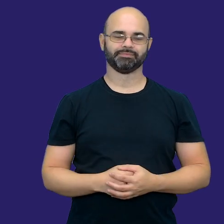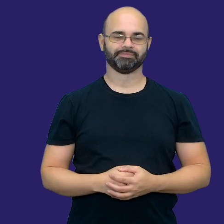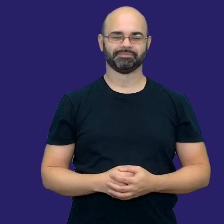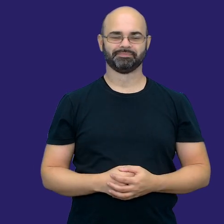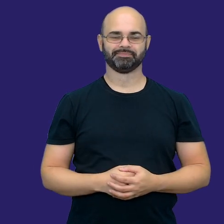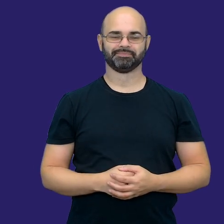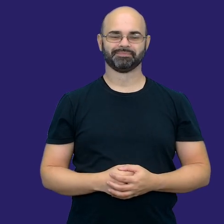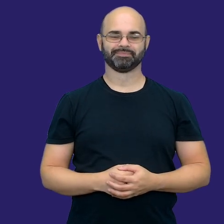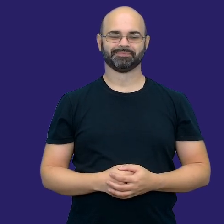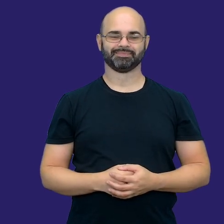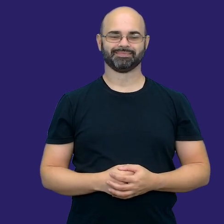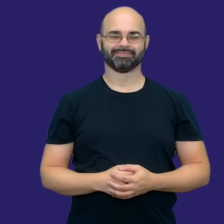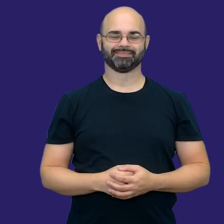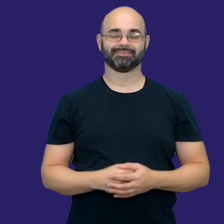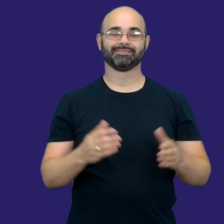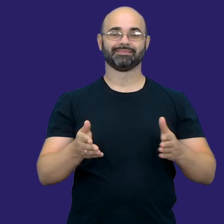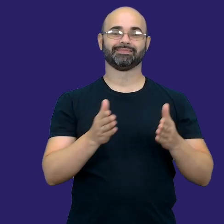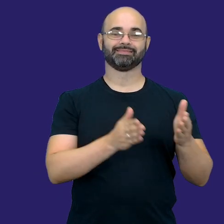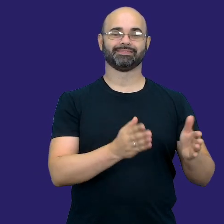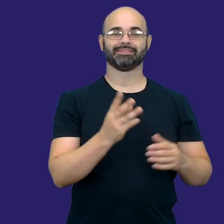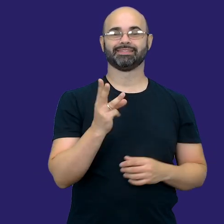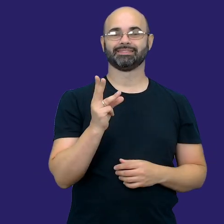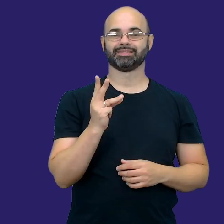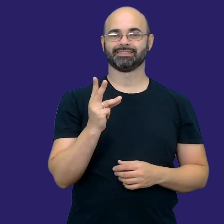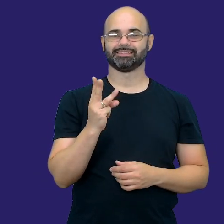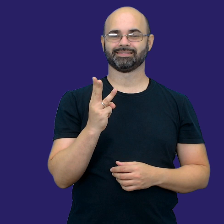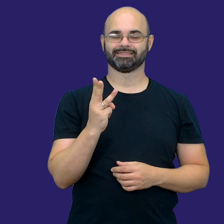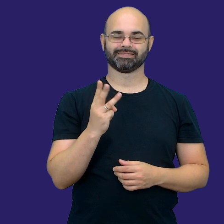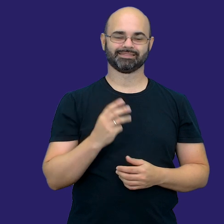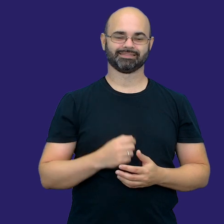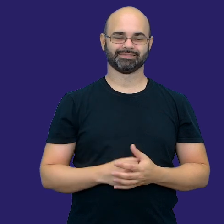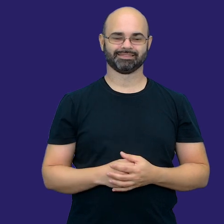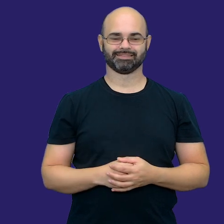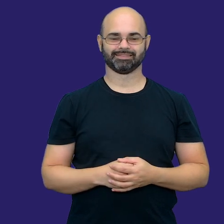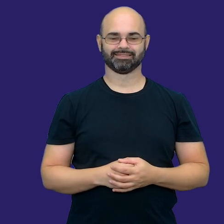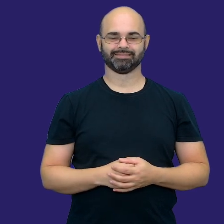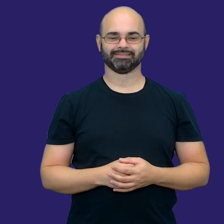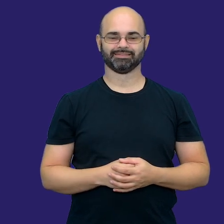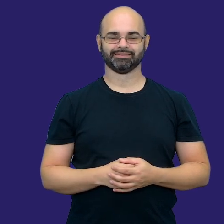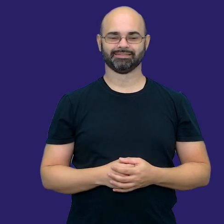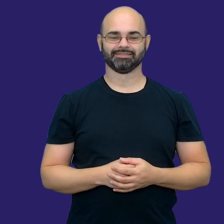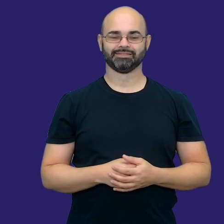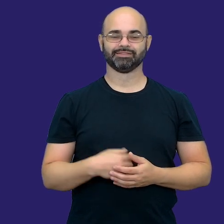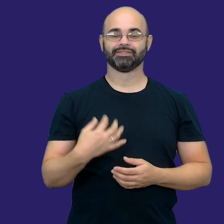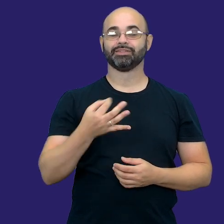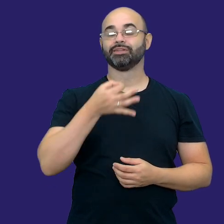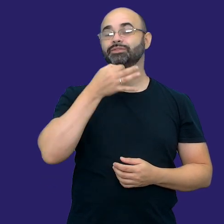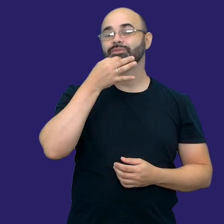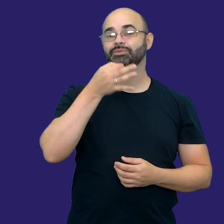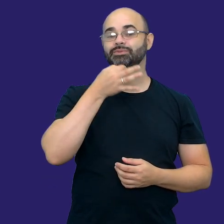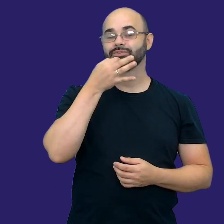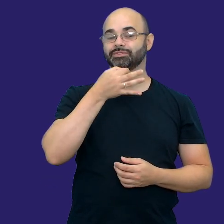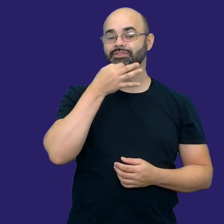Bom, nesse terceiro momento, né, nós vamos apresentar sugestões que sejam ali, que estão